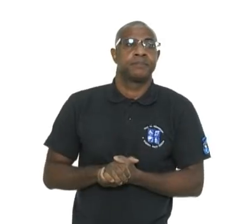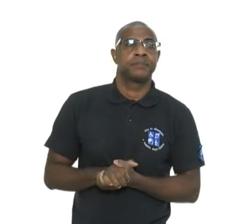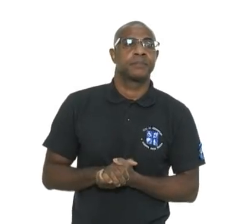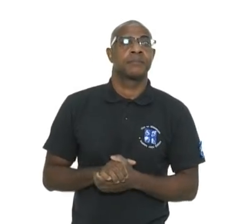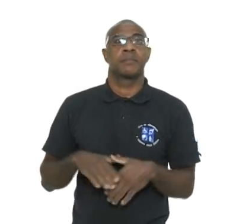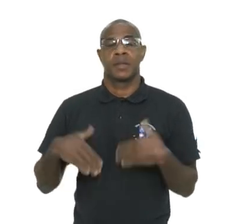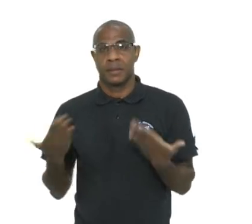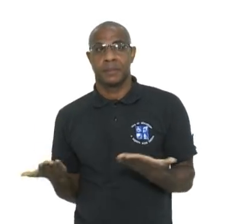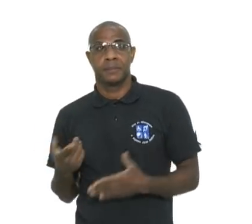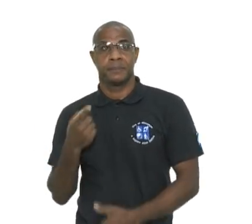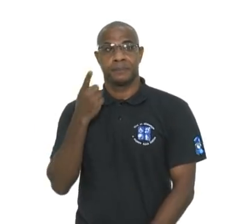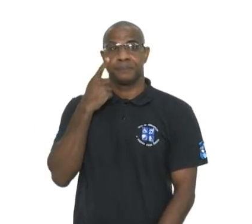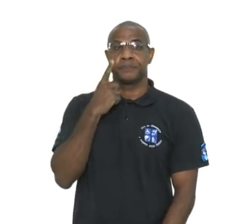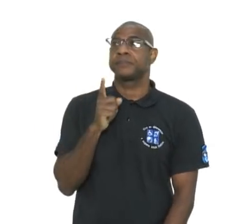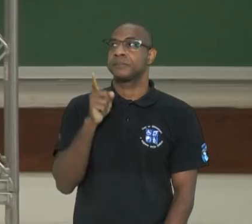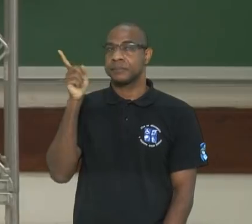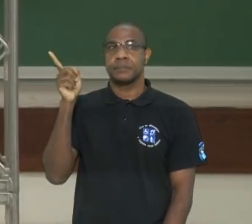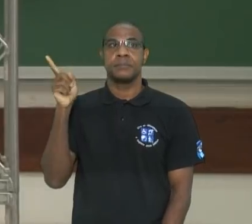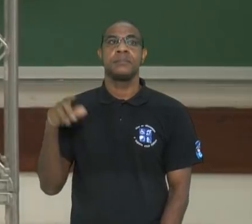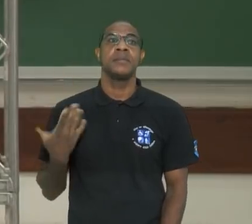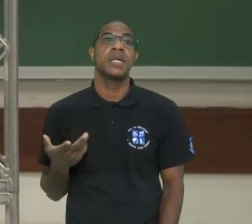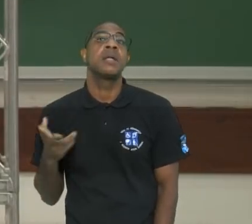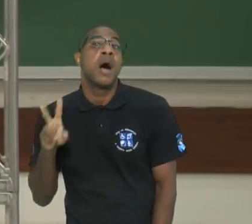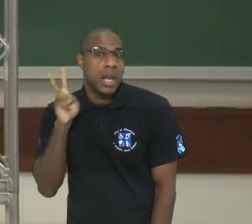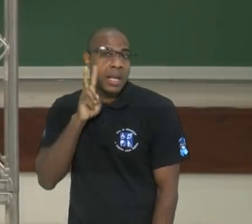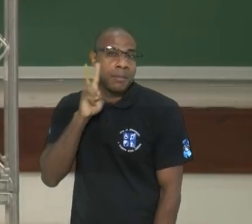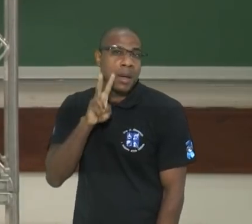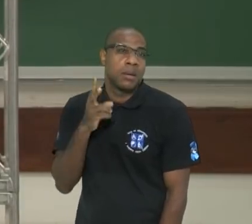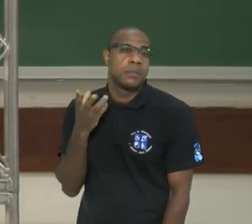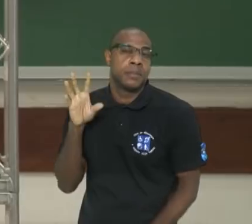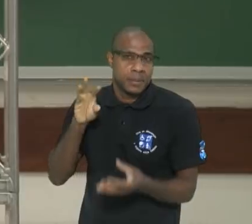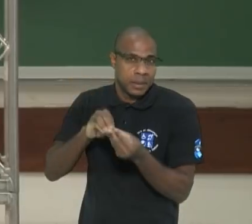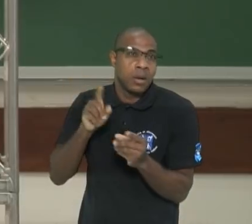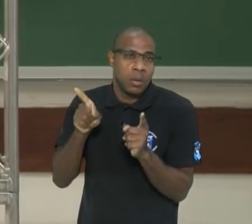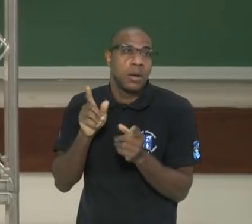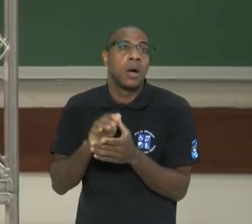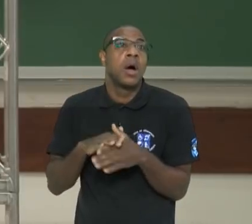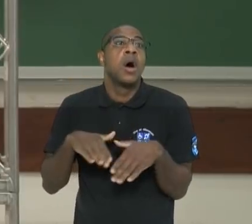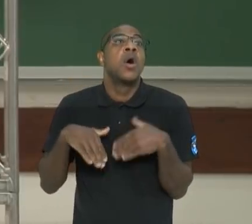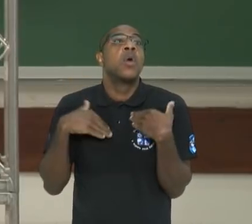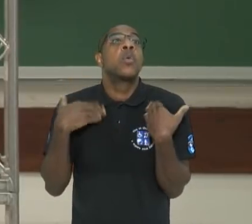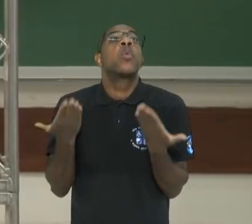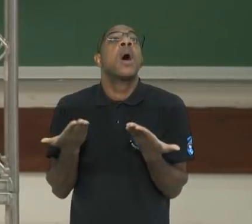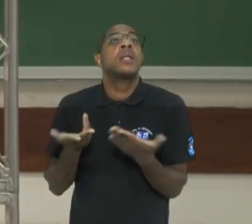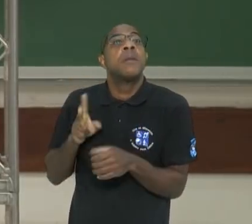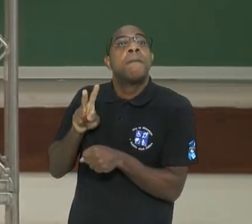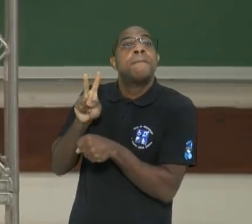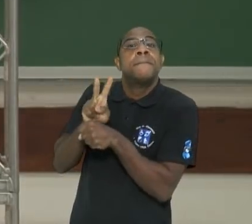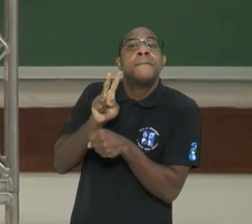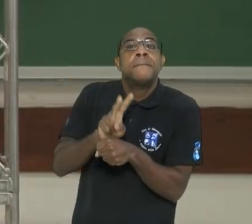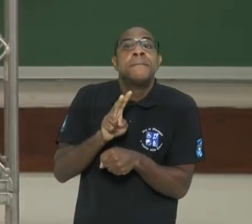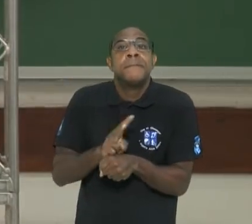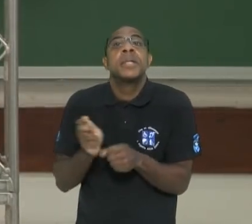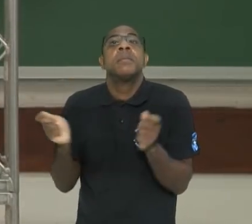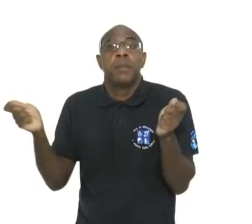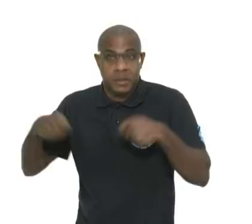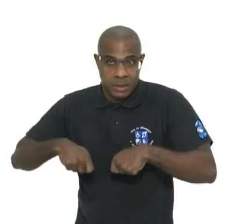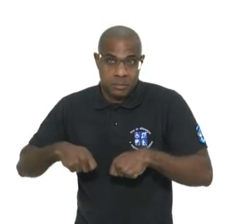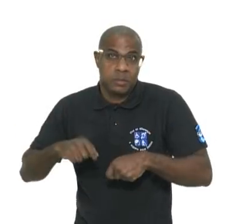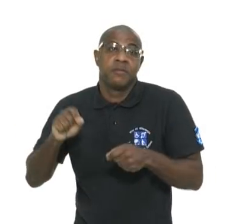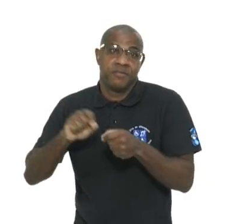Muito bem. Então, pessoal, vamos relembrar um pouquinho. Quais são as medidas que podemos